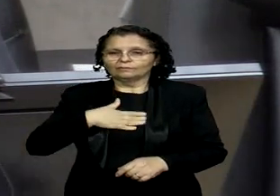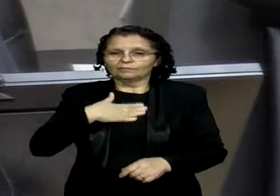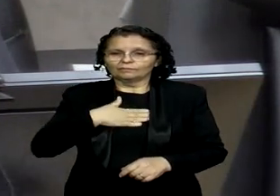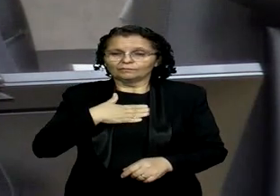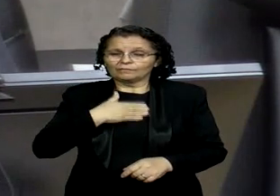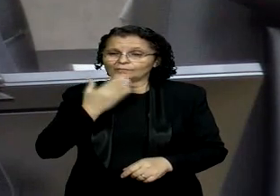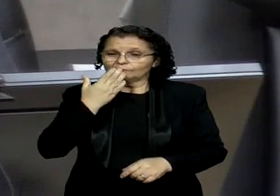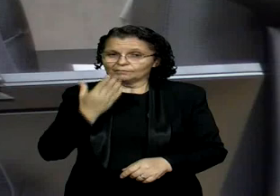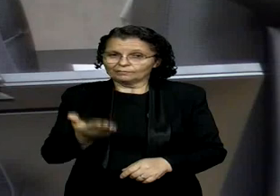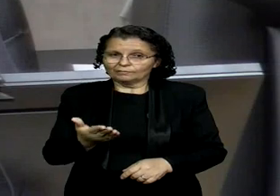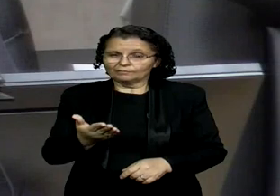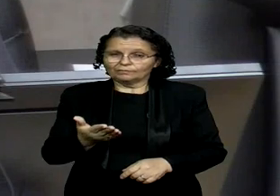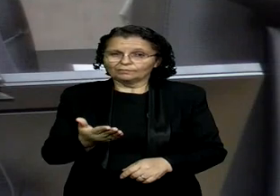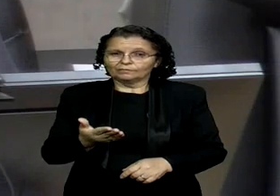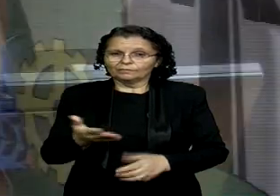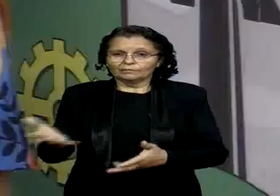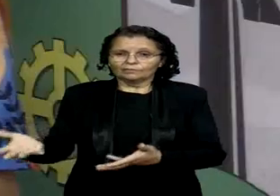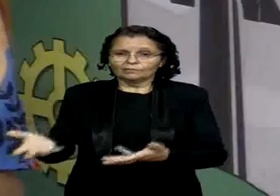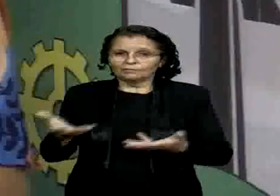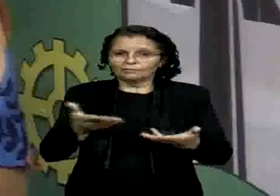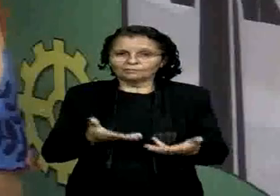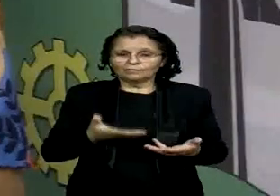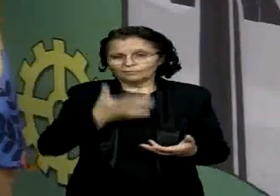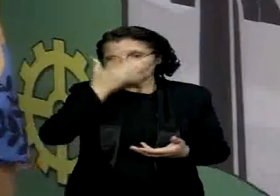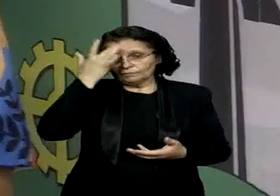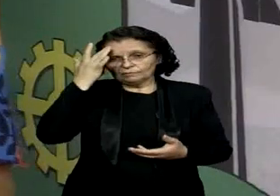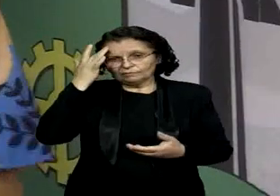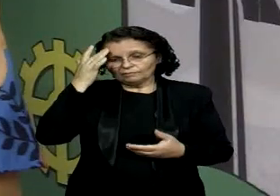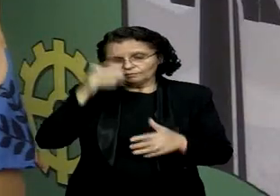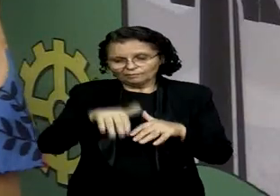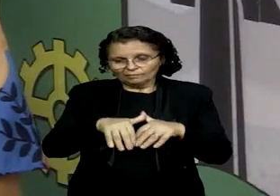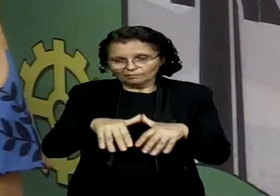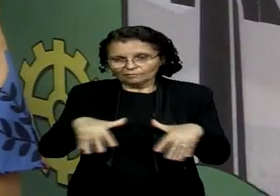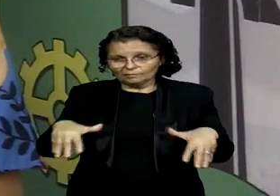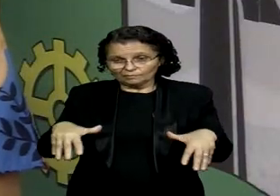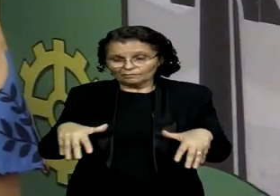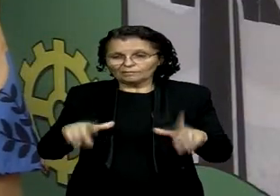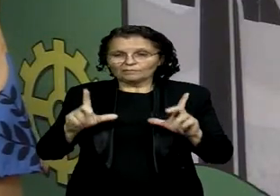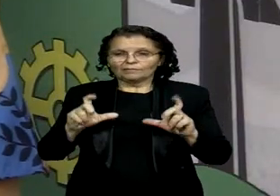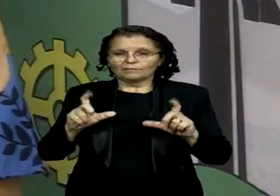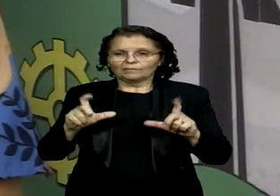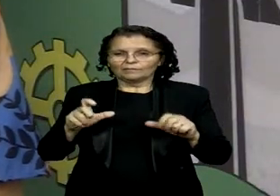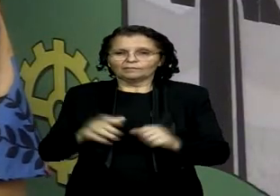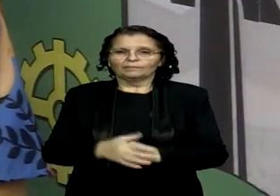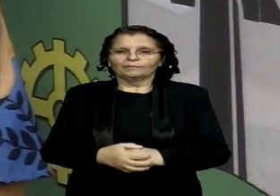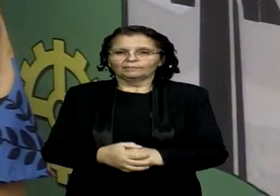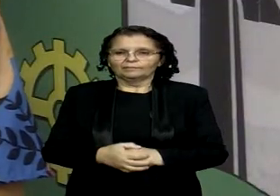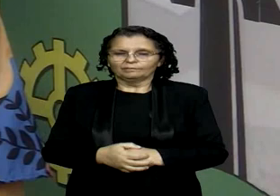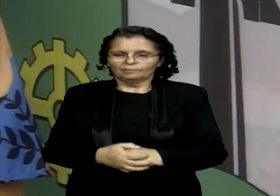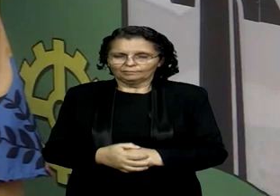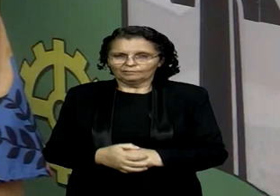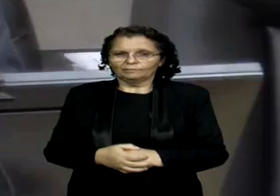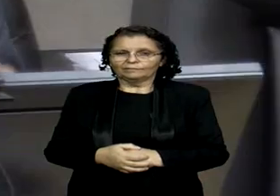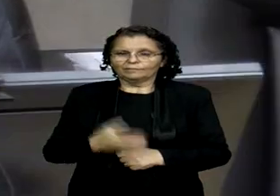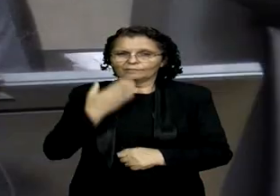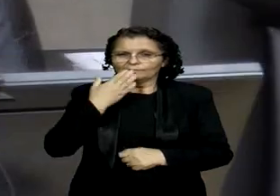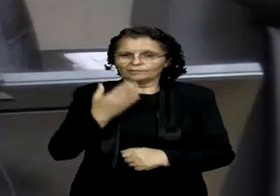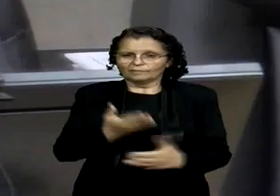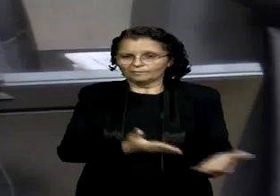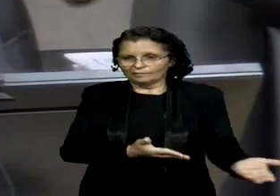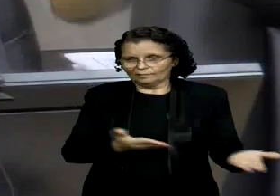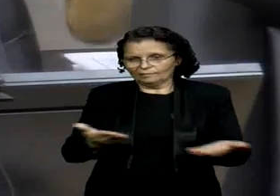de solicitar para que a gente convidasse as pessoas para ver, para vir aqui os convidados da Josi para tirar uma foto. Solicito que a Vossa